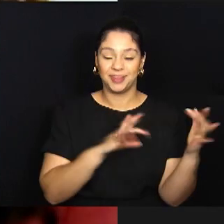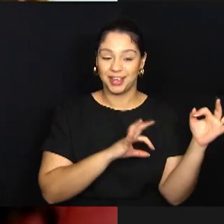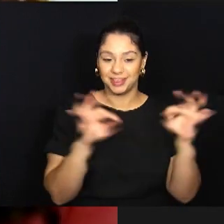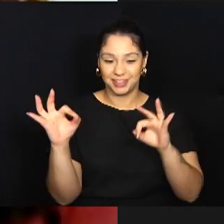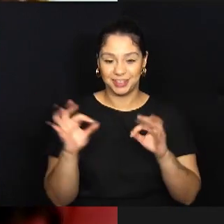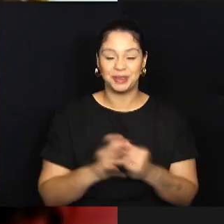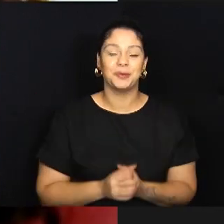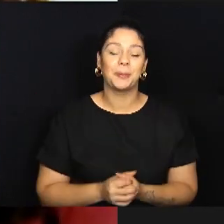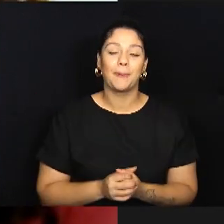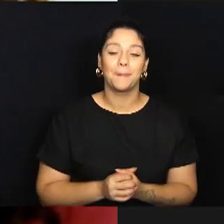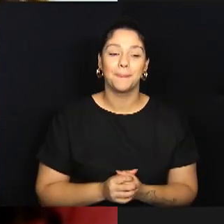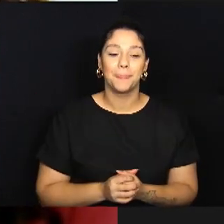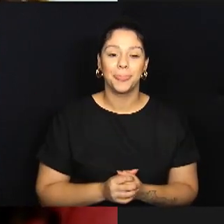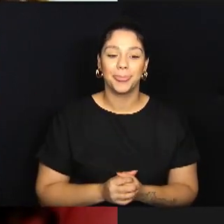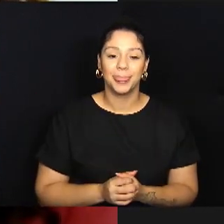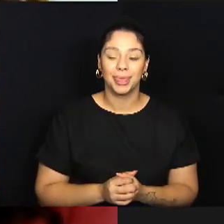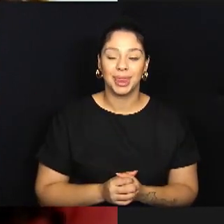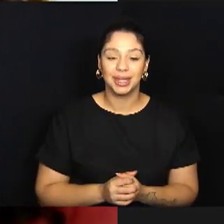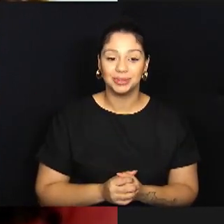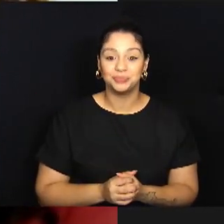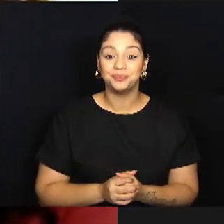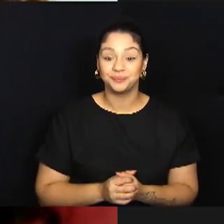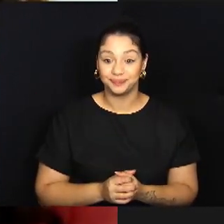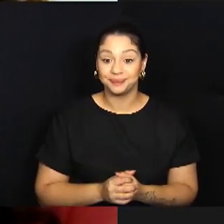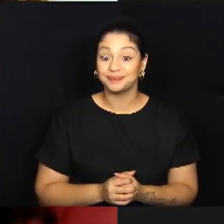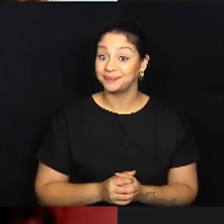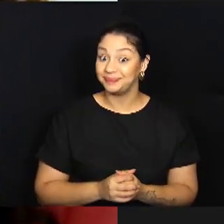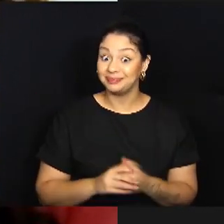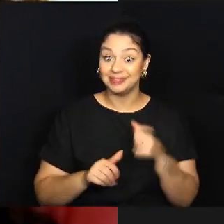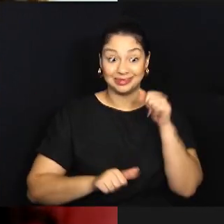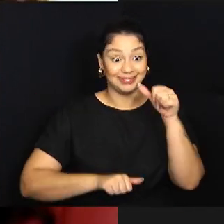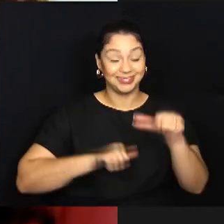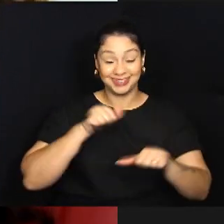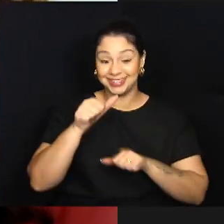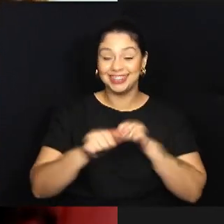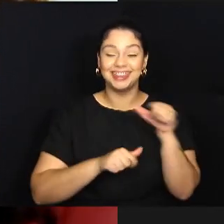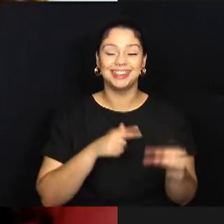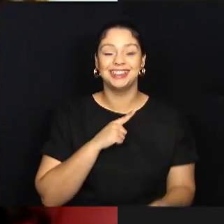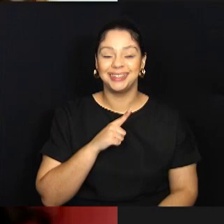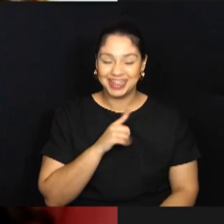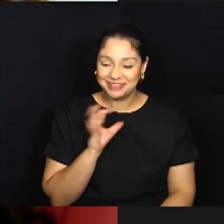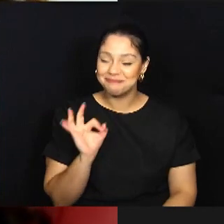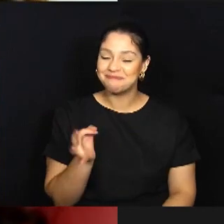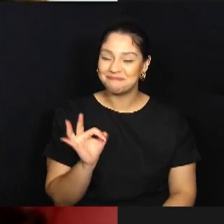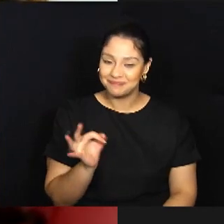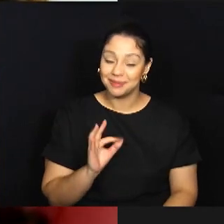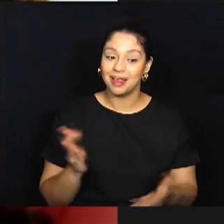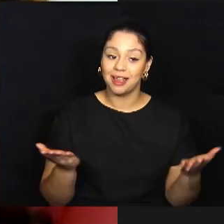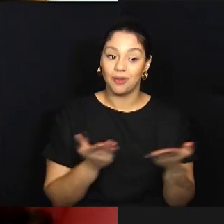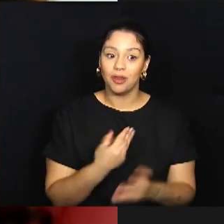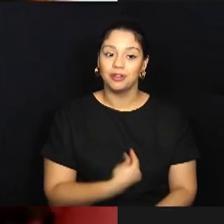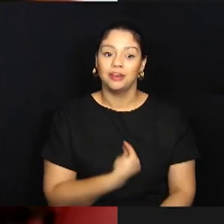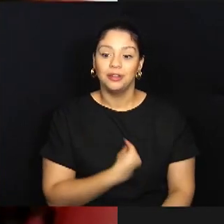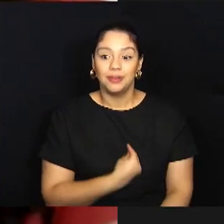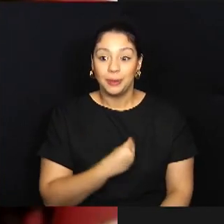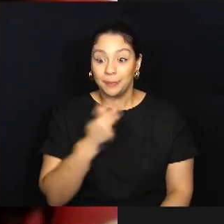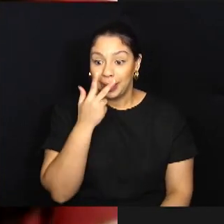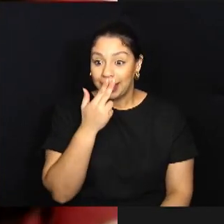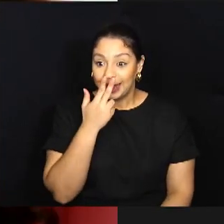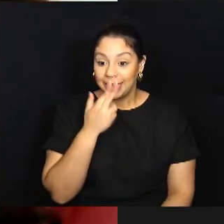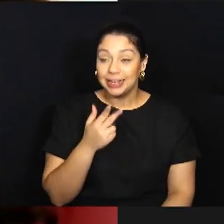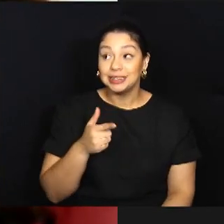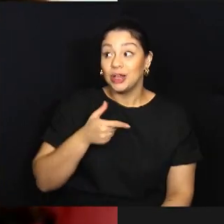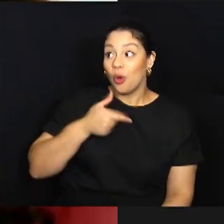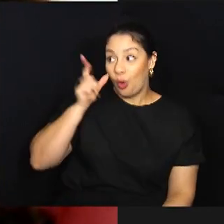Câmara. Né? É uma mudança muito grande. Lógico que a gente está vivendo assim. Agora parece que a gente chegou ontem